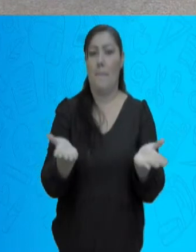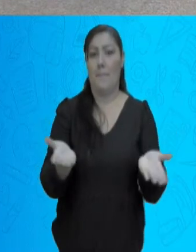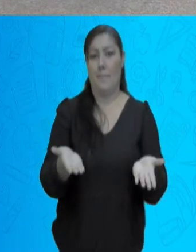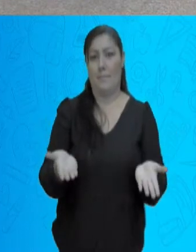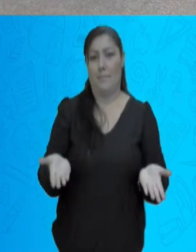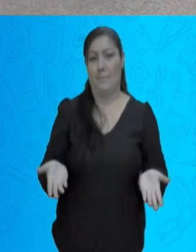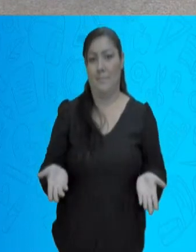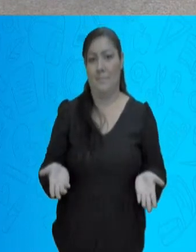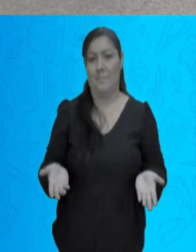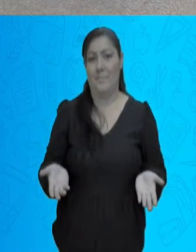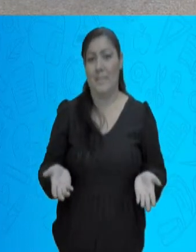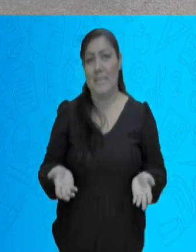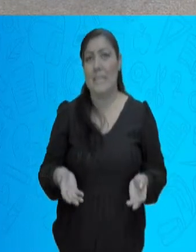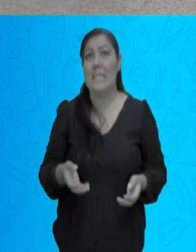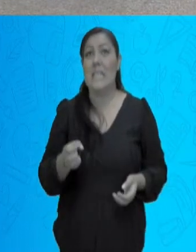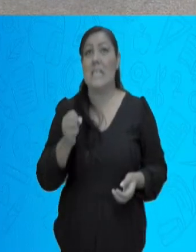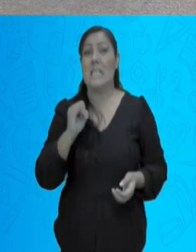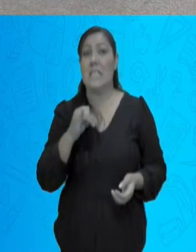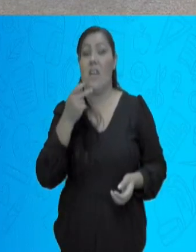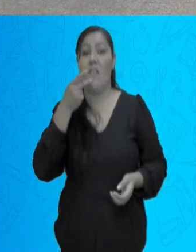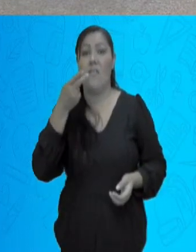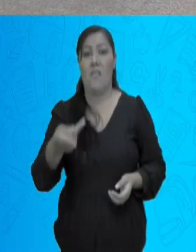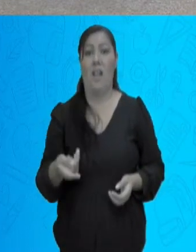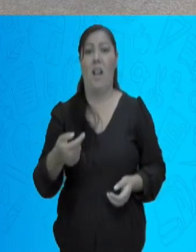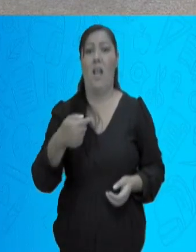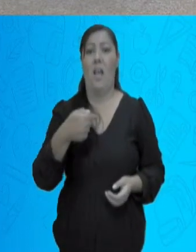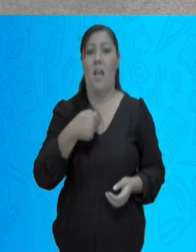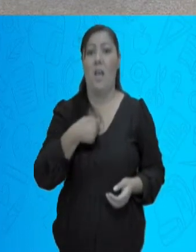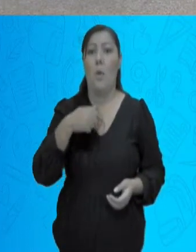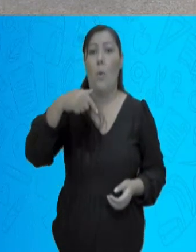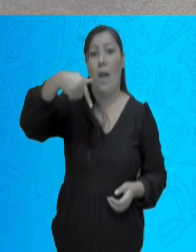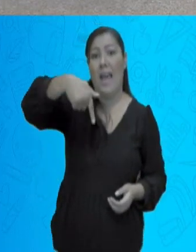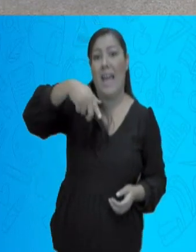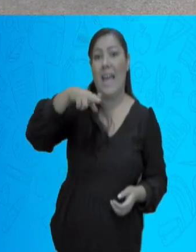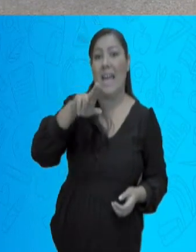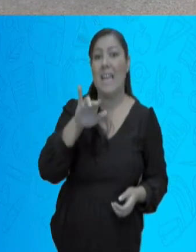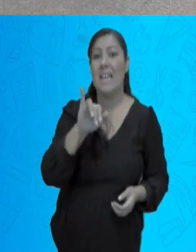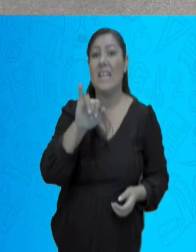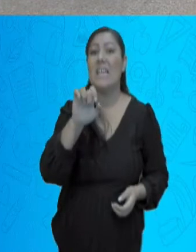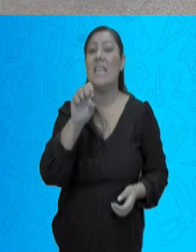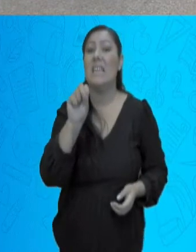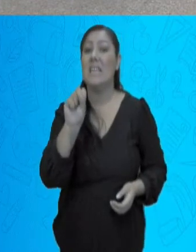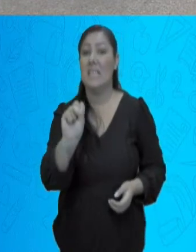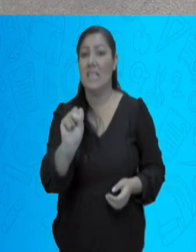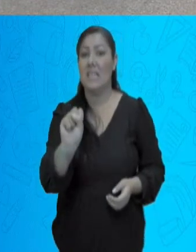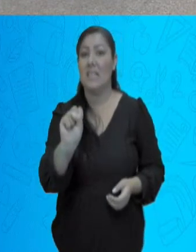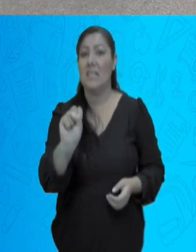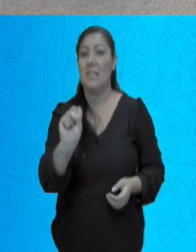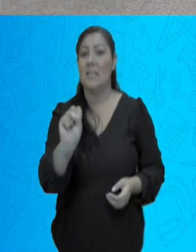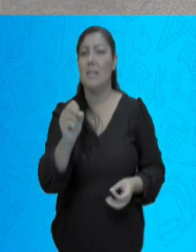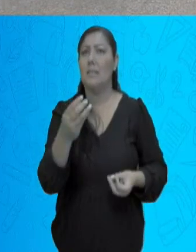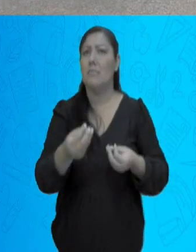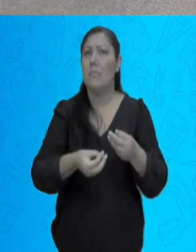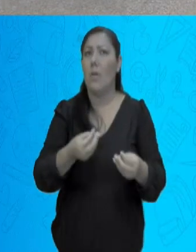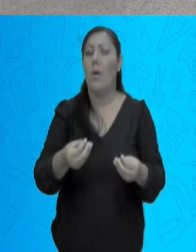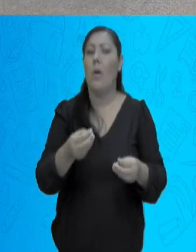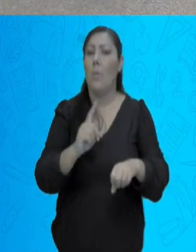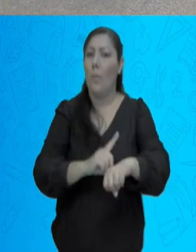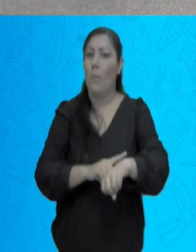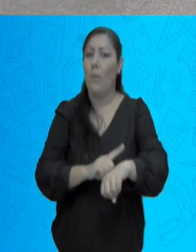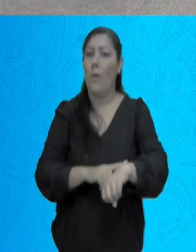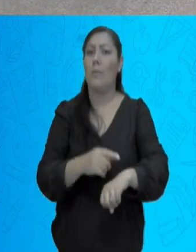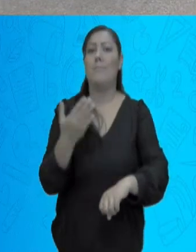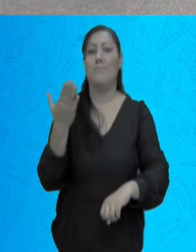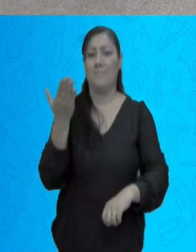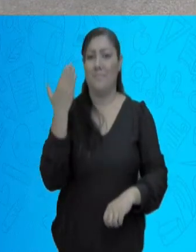quis, remete a um passado. E é pretérito, lembrem-se disso? Pretérito, é um